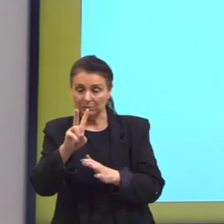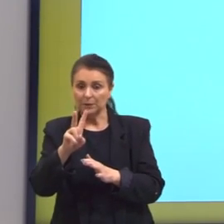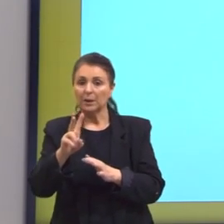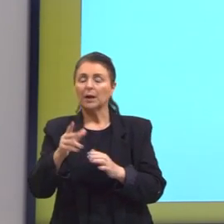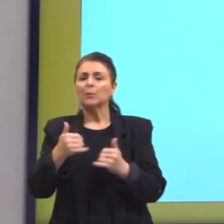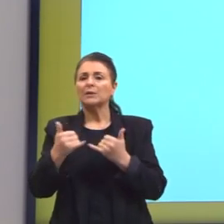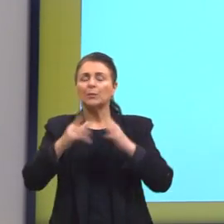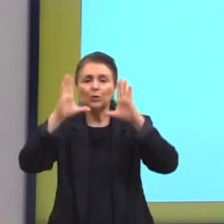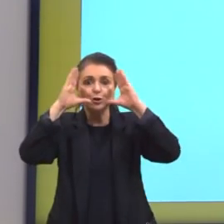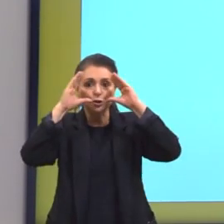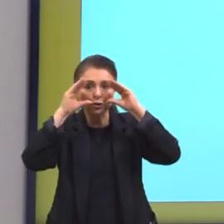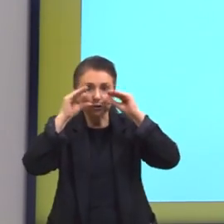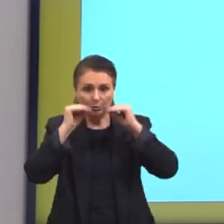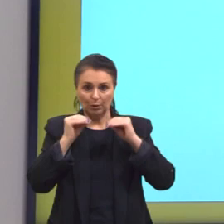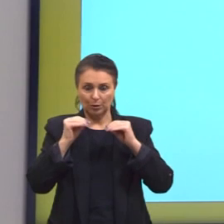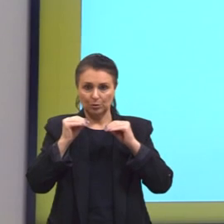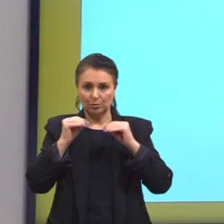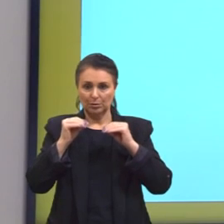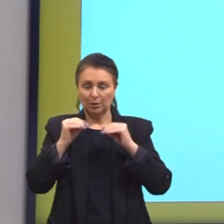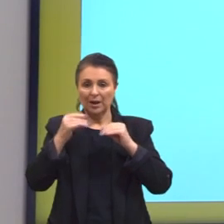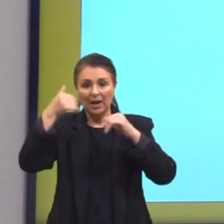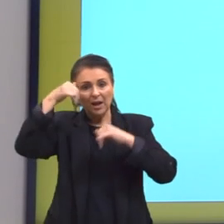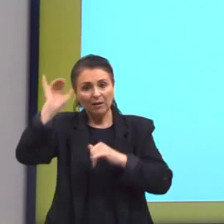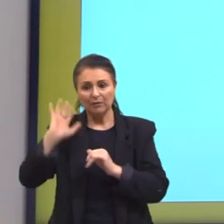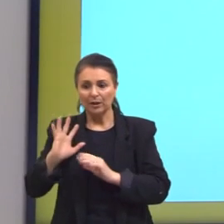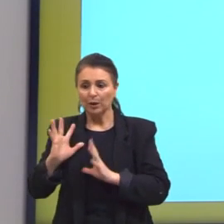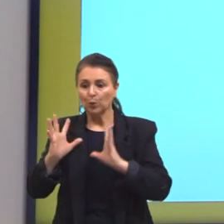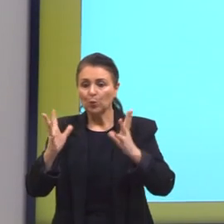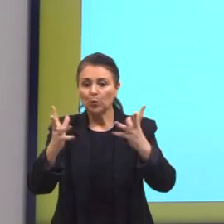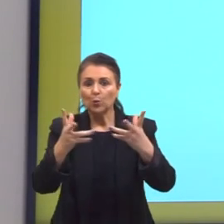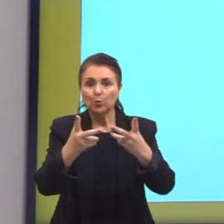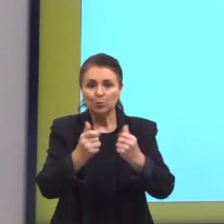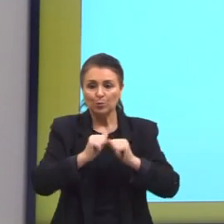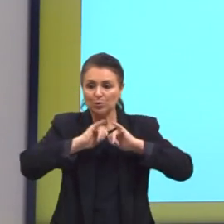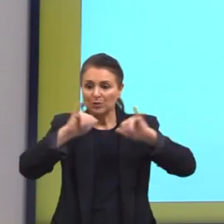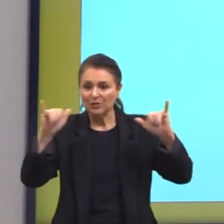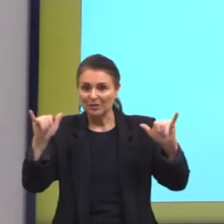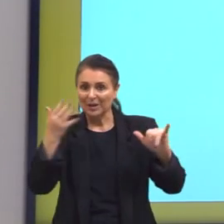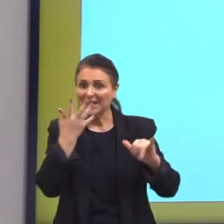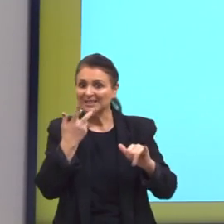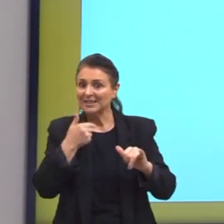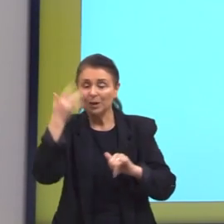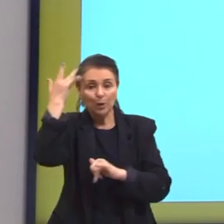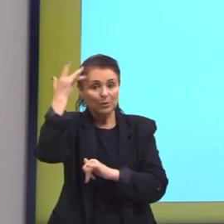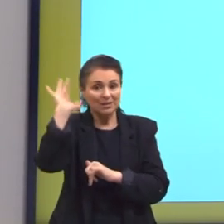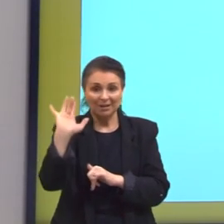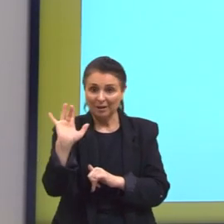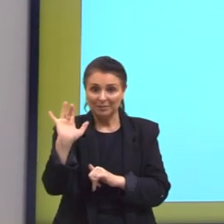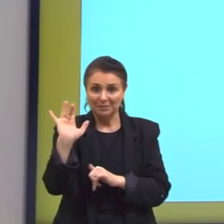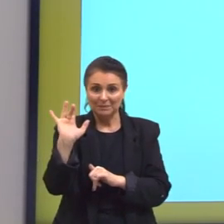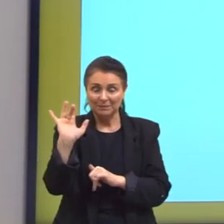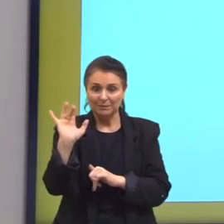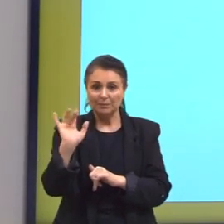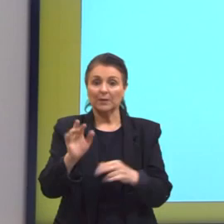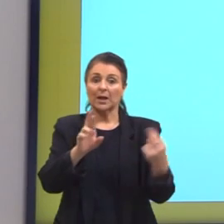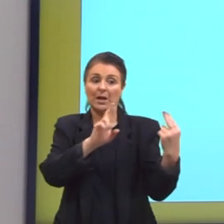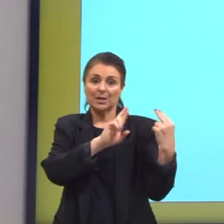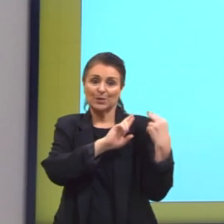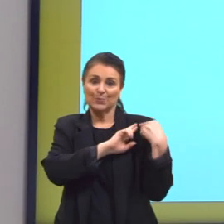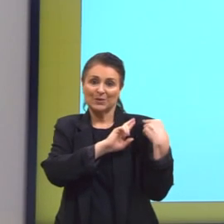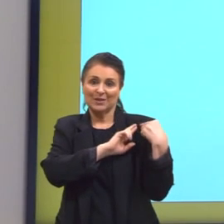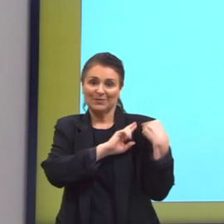exemplo evitando-se o consumo excessivo dos anúncios pelas crianças e eu destaquei ali responsáveis